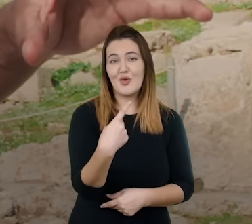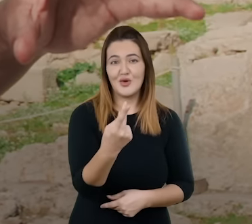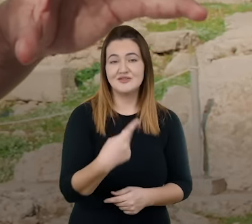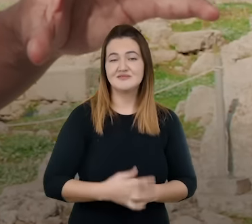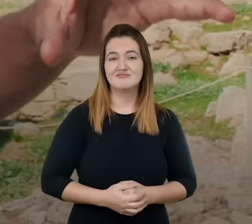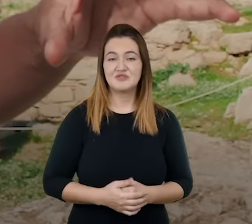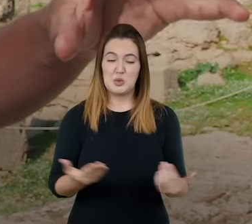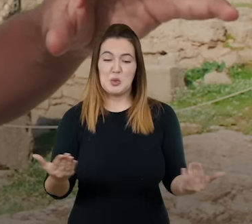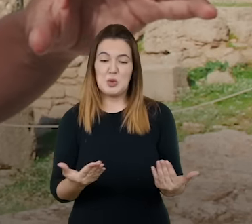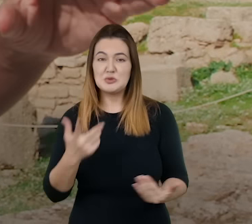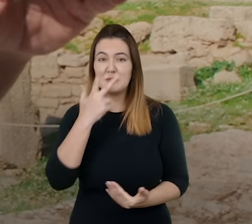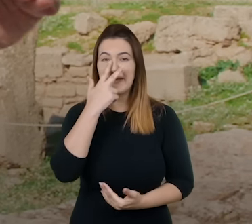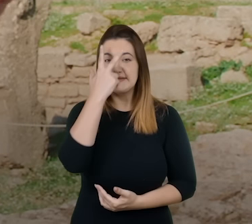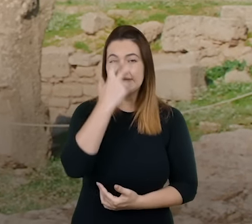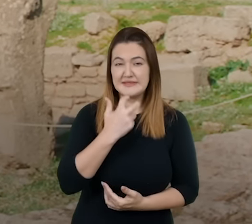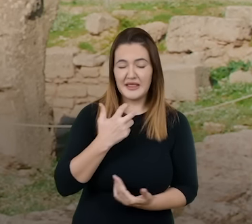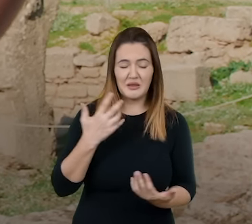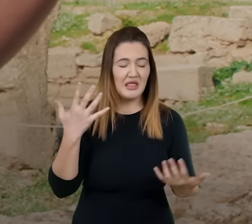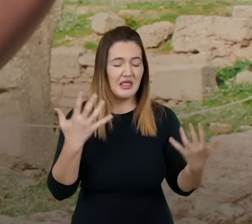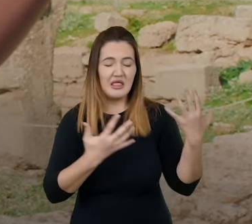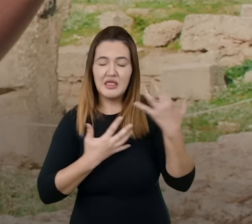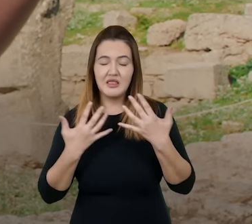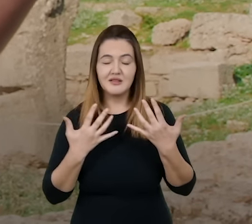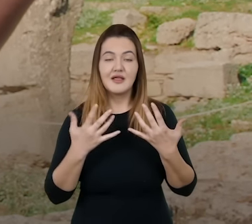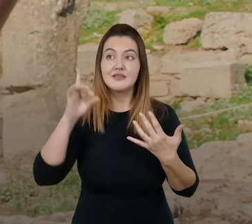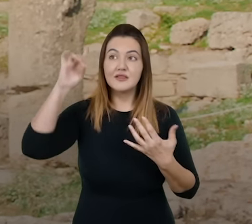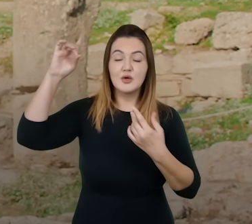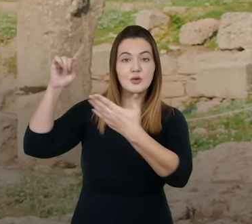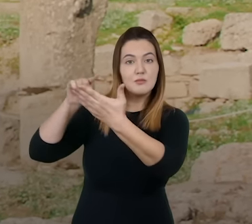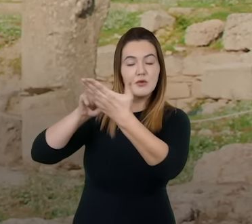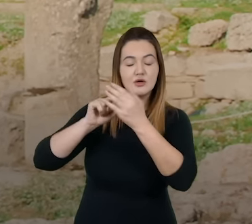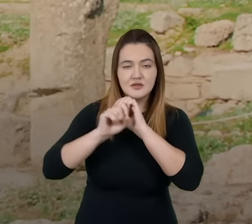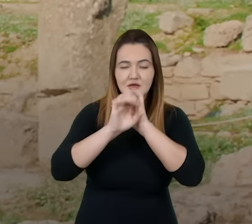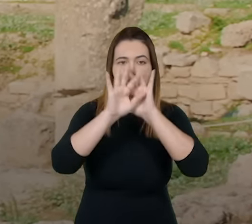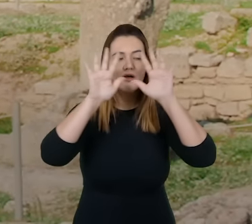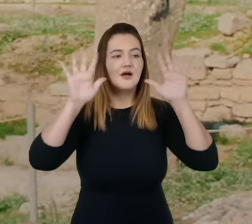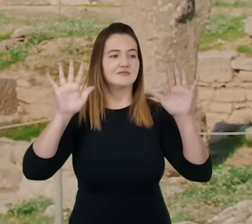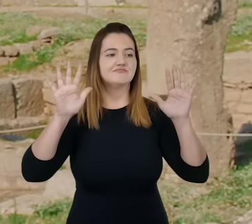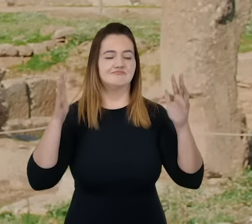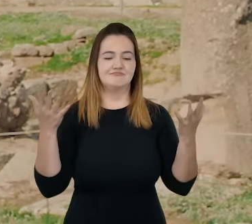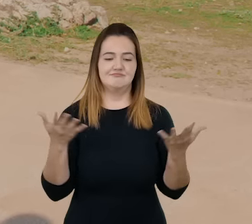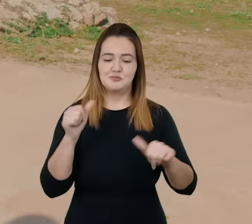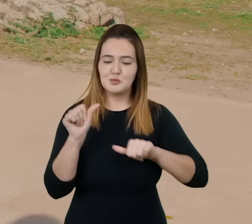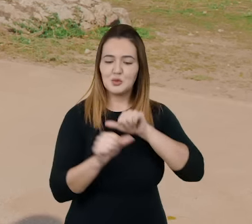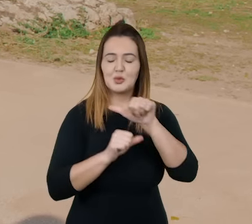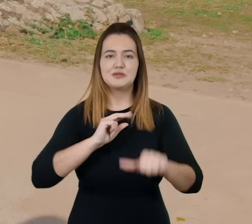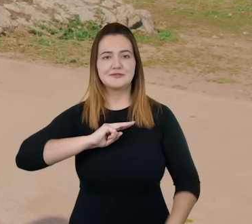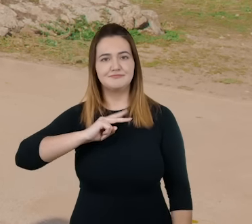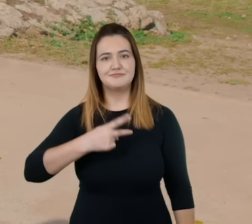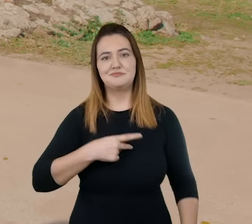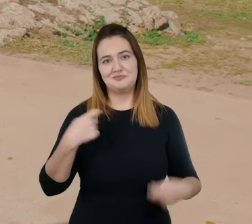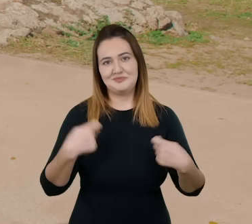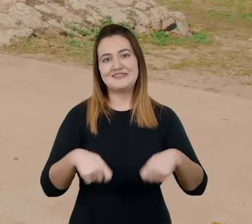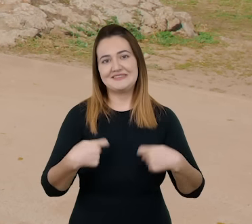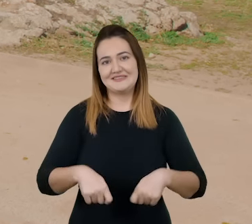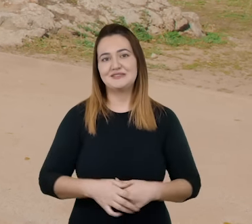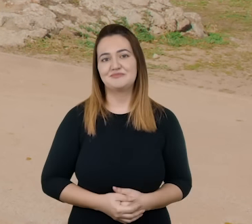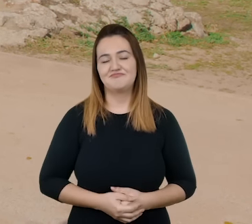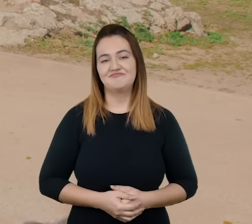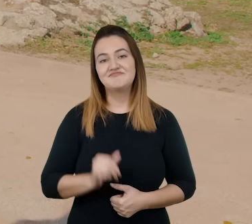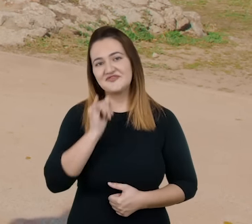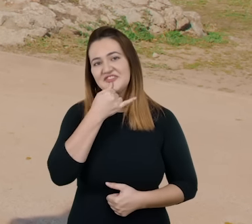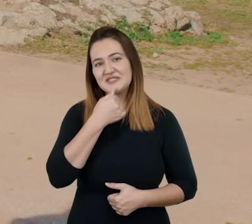para depois nos permitir enxergar coisas que antes nós não conseguíamos ver. O tempo de hoje já está